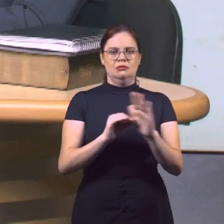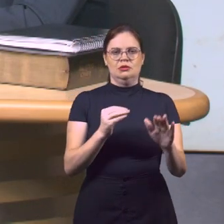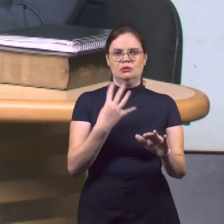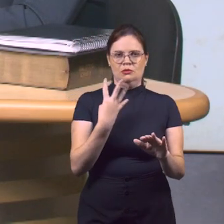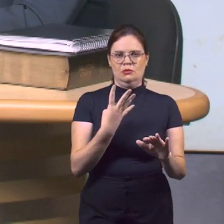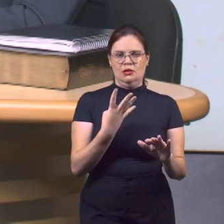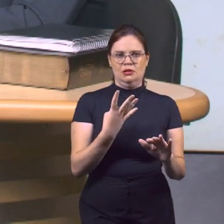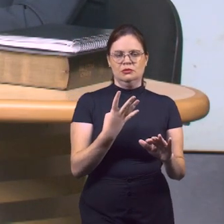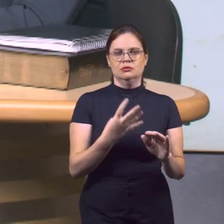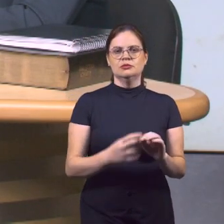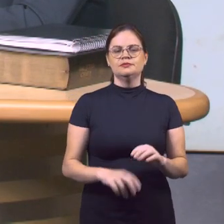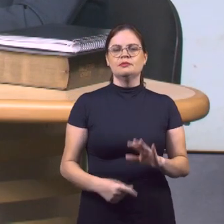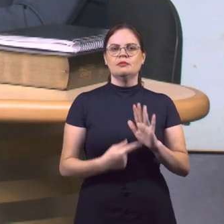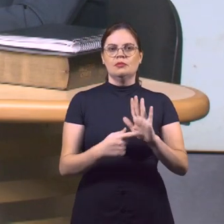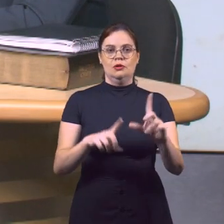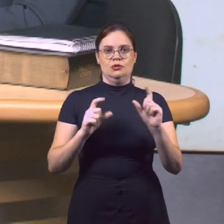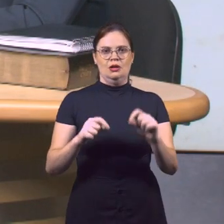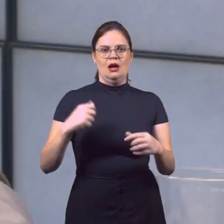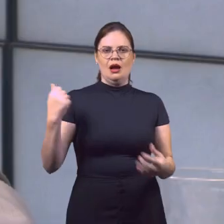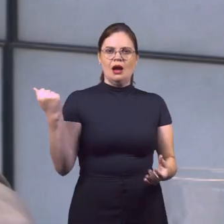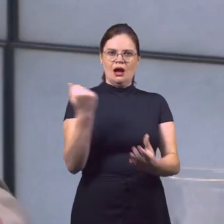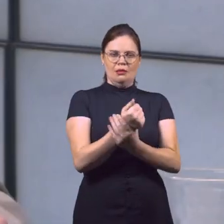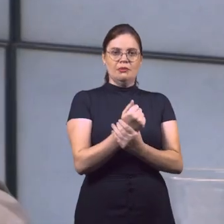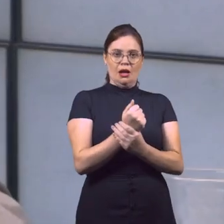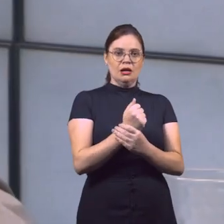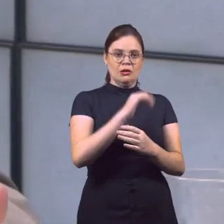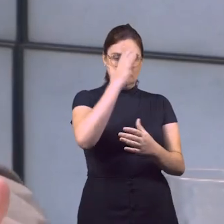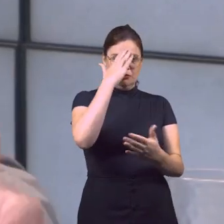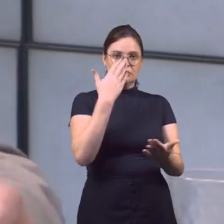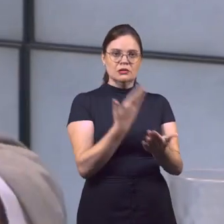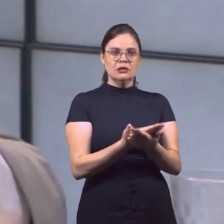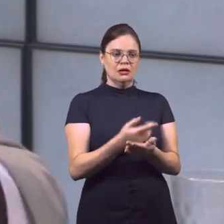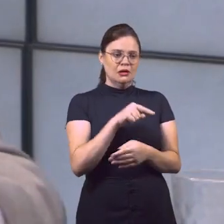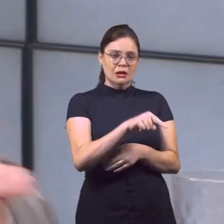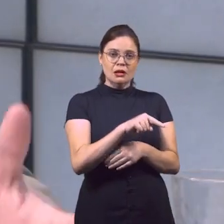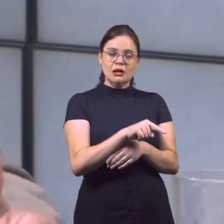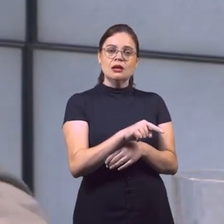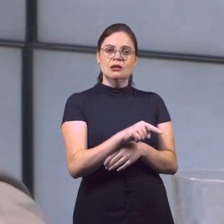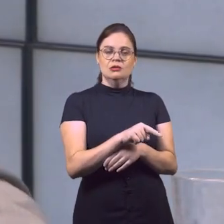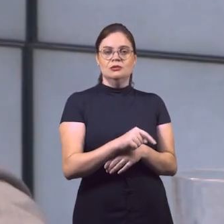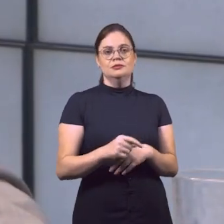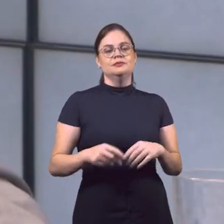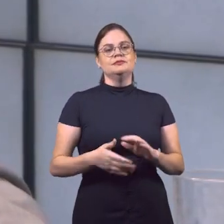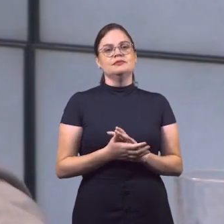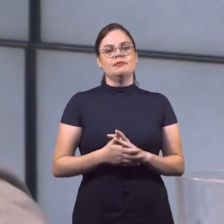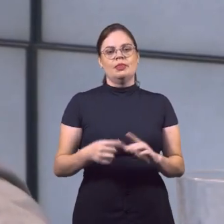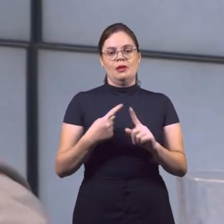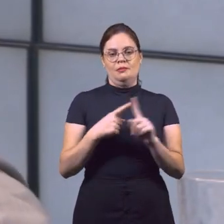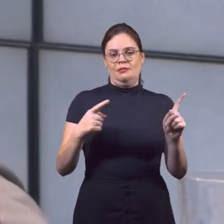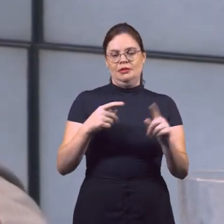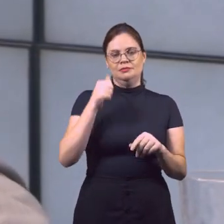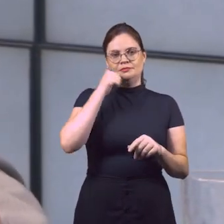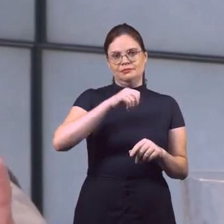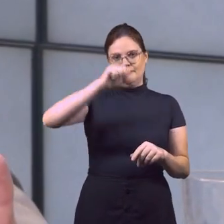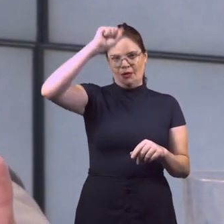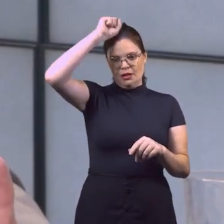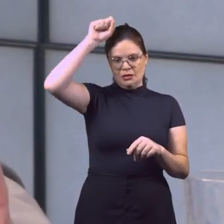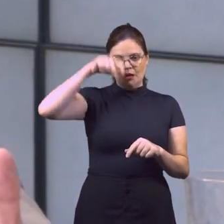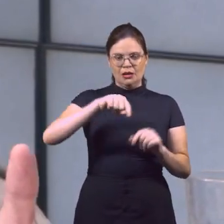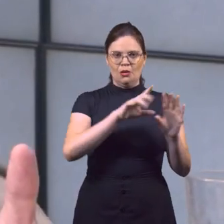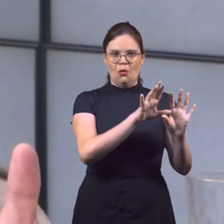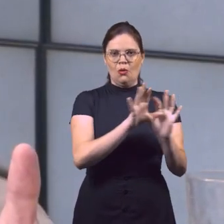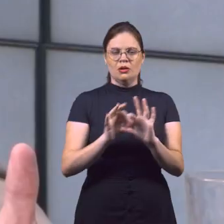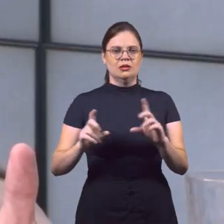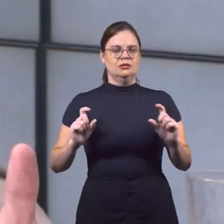a esperança, né? E a situação de Sara ali naquele contexto era algo racionalmente,